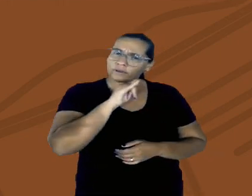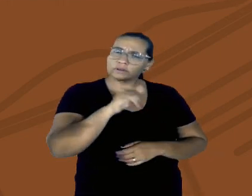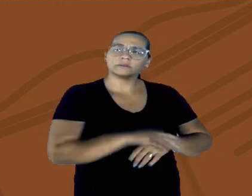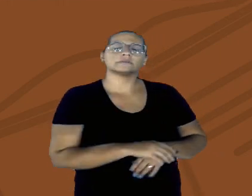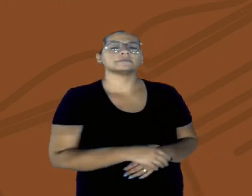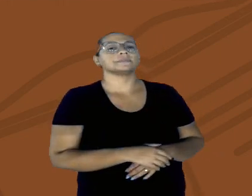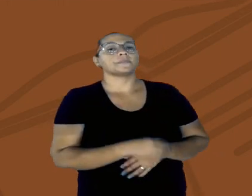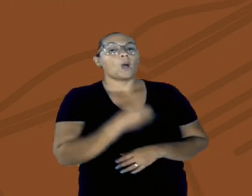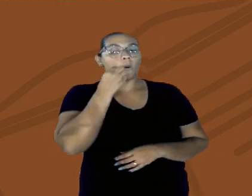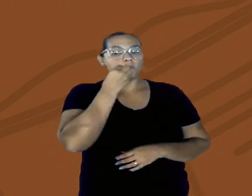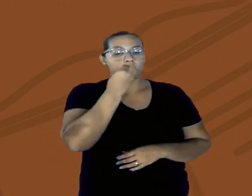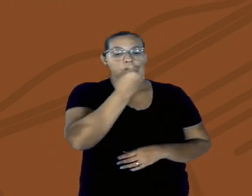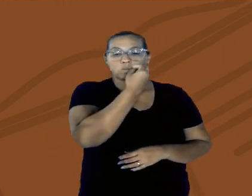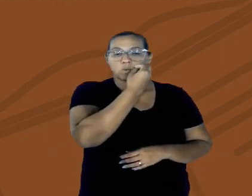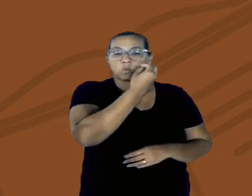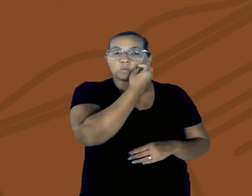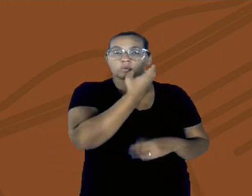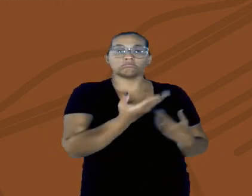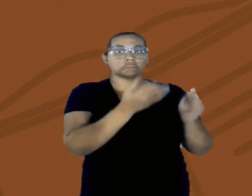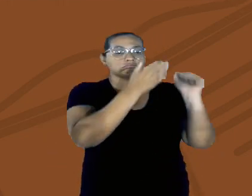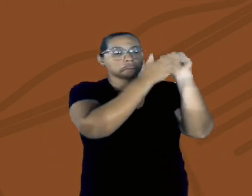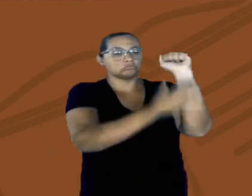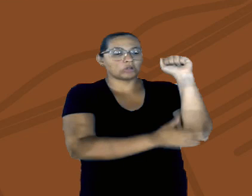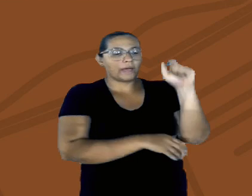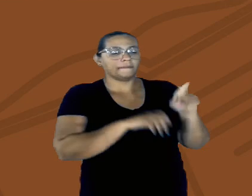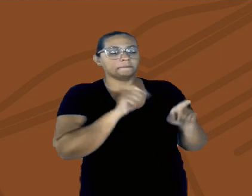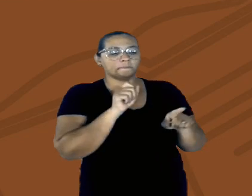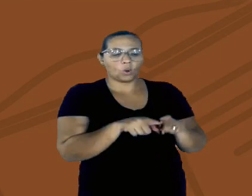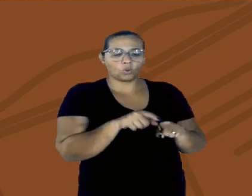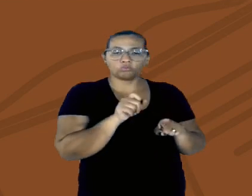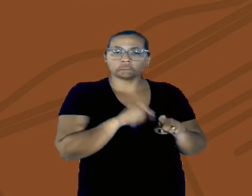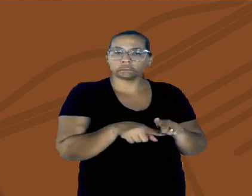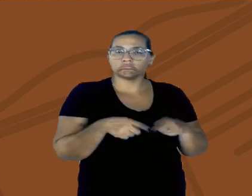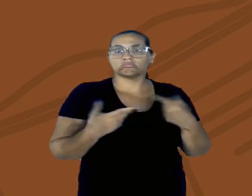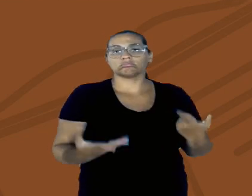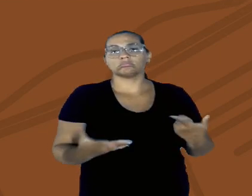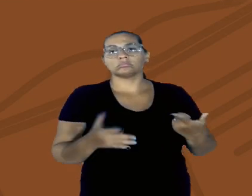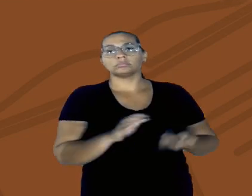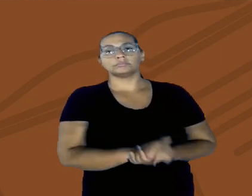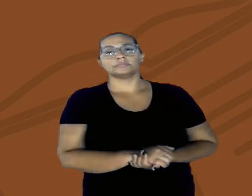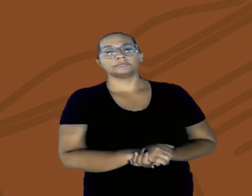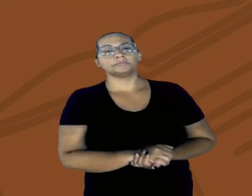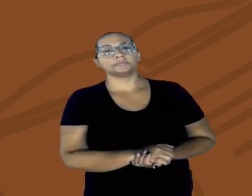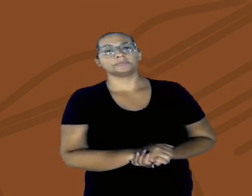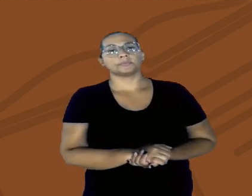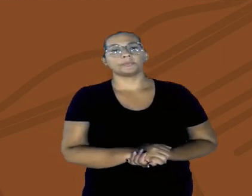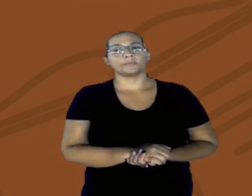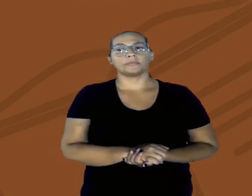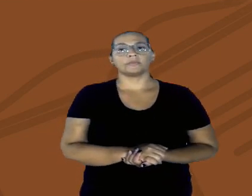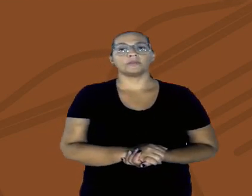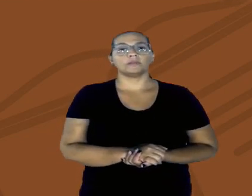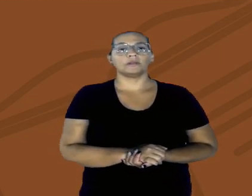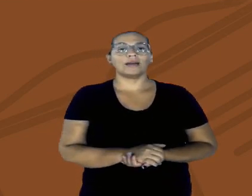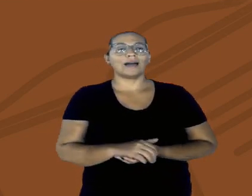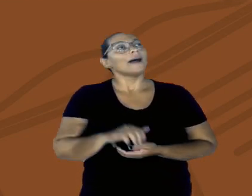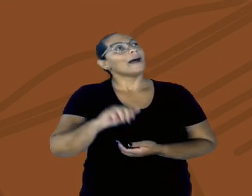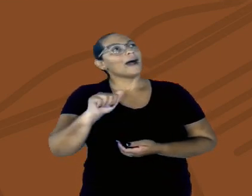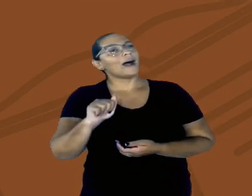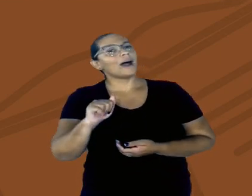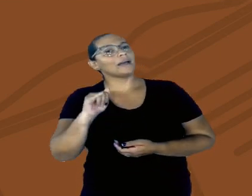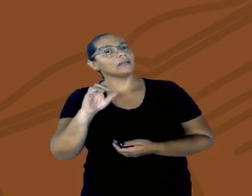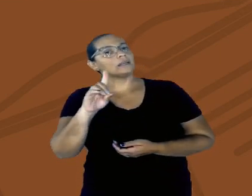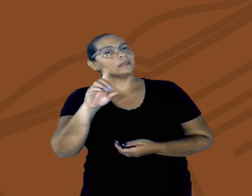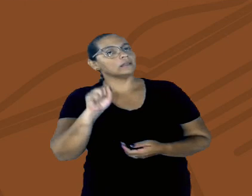Herpes, sífilis, gonorreia, HIV, a AIDS, né, causada